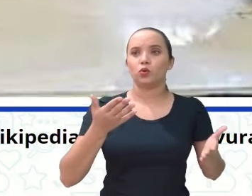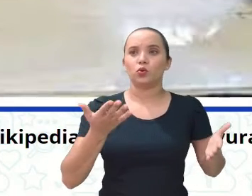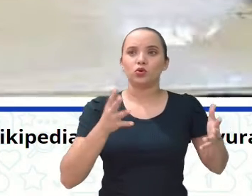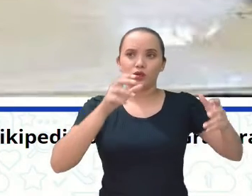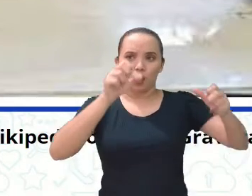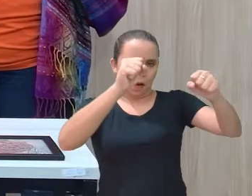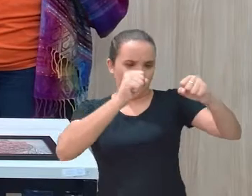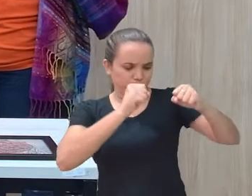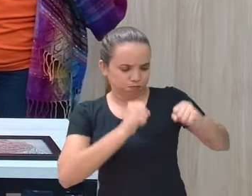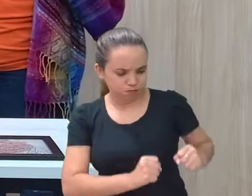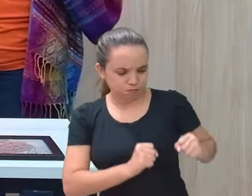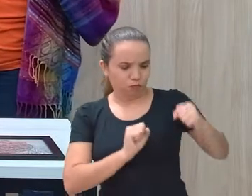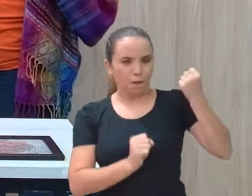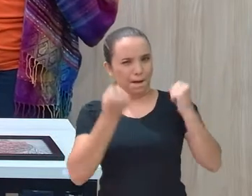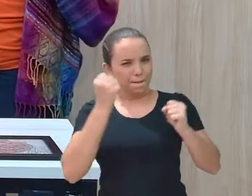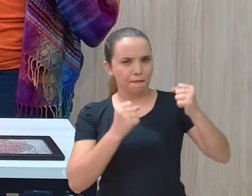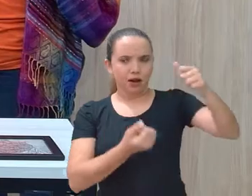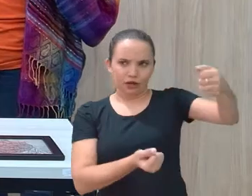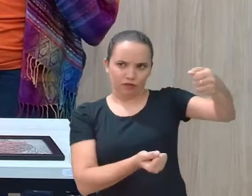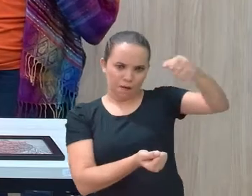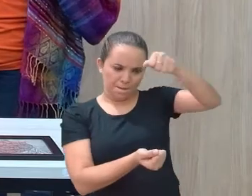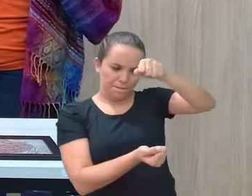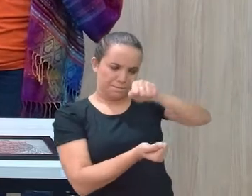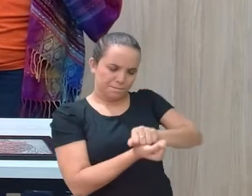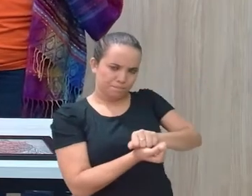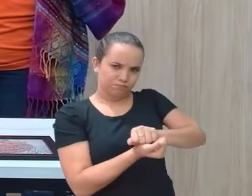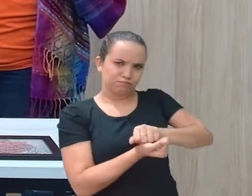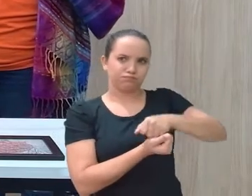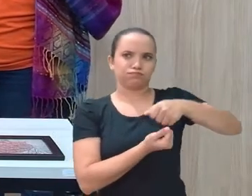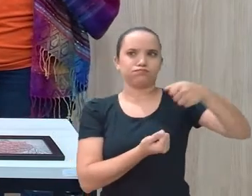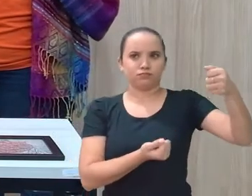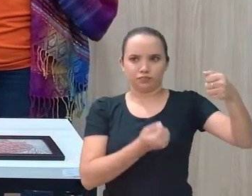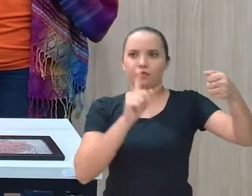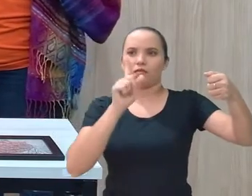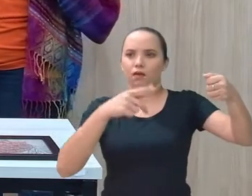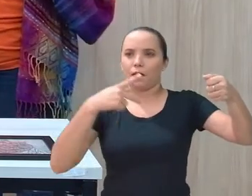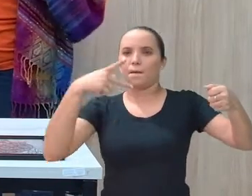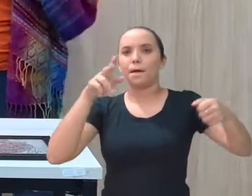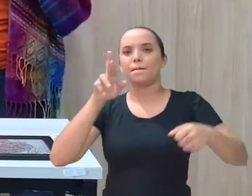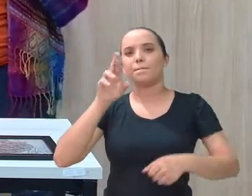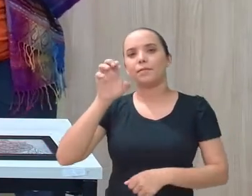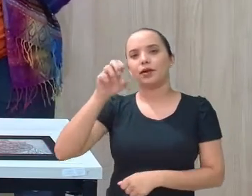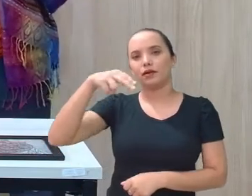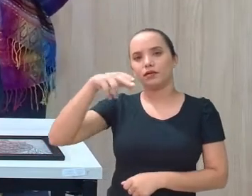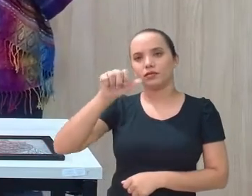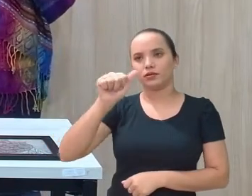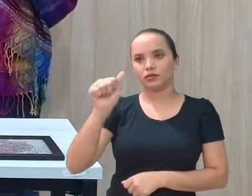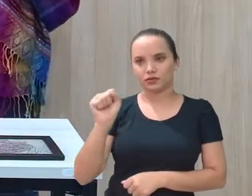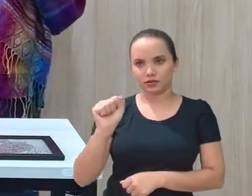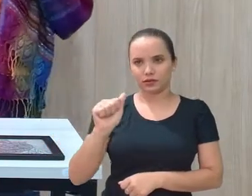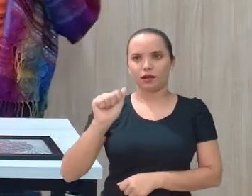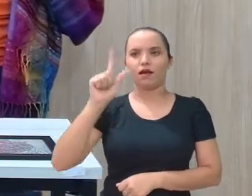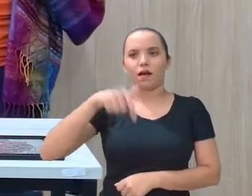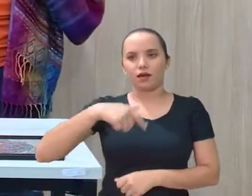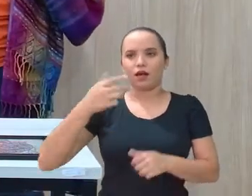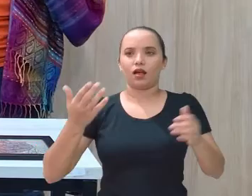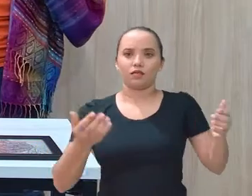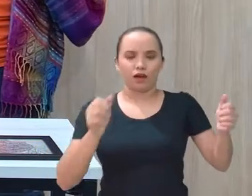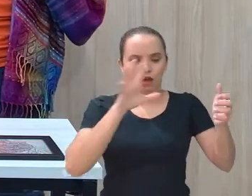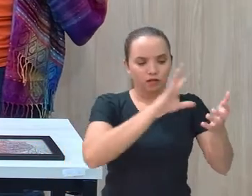de prensa que vocês estão vendo aí, a artista está mostrando, né? Essa prensazinha